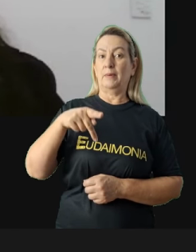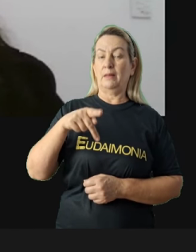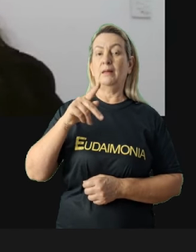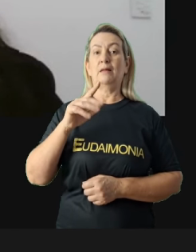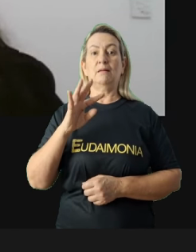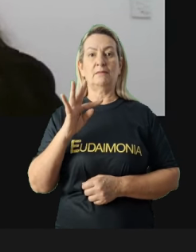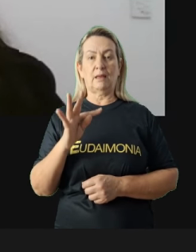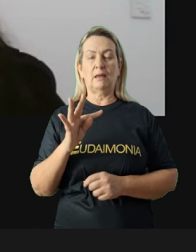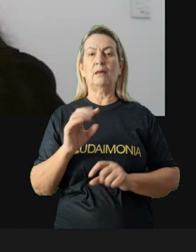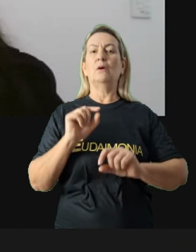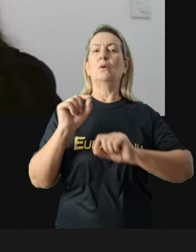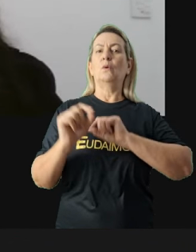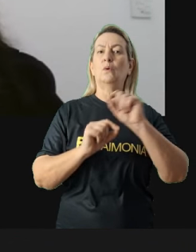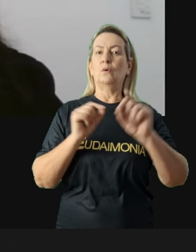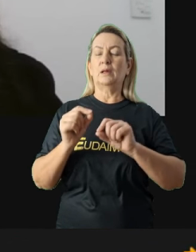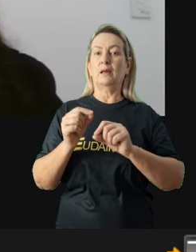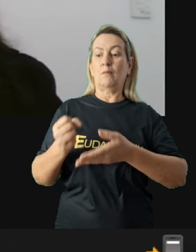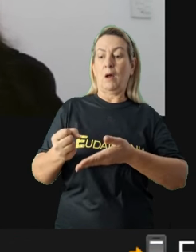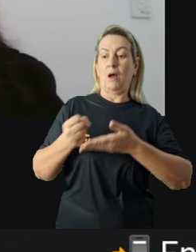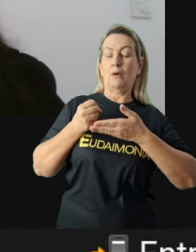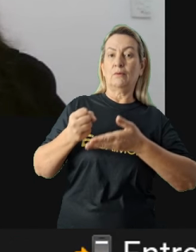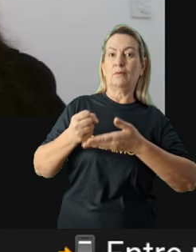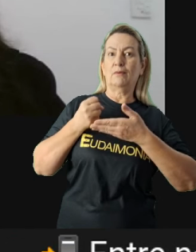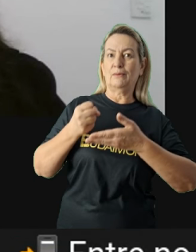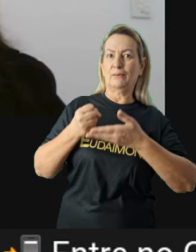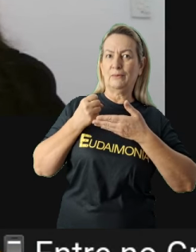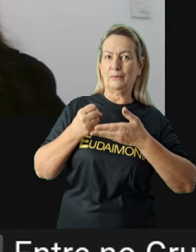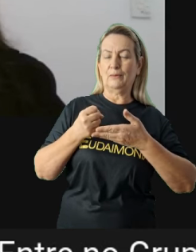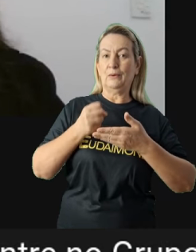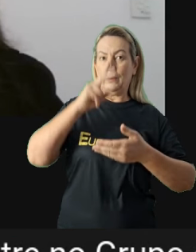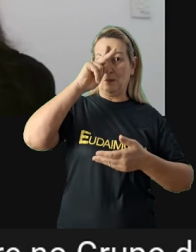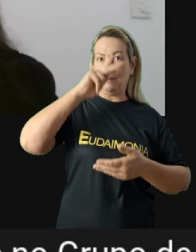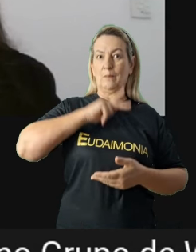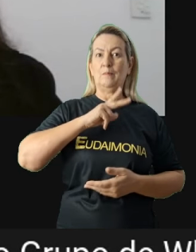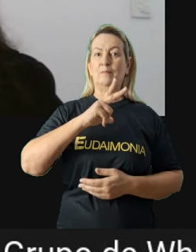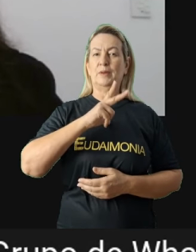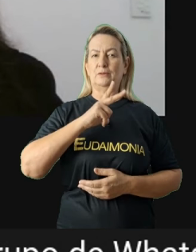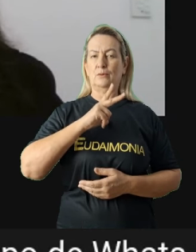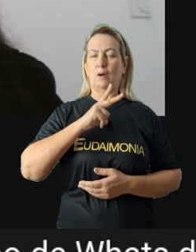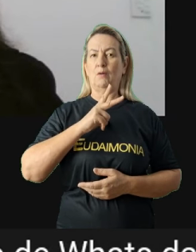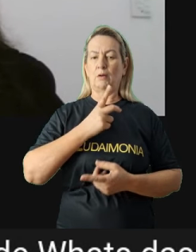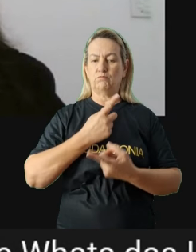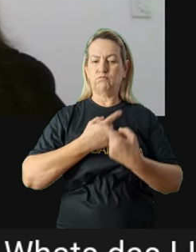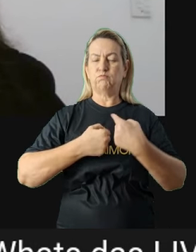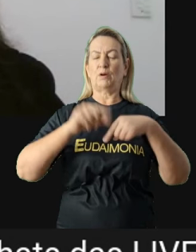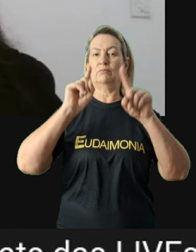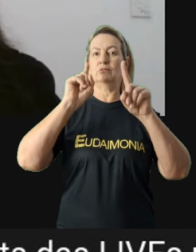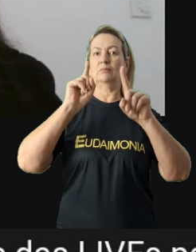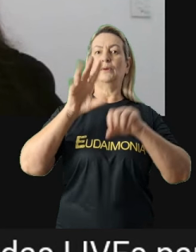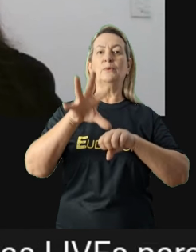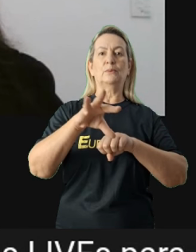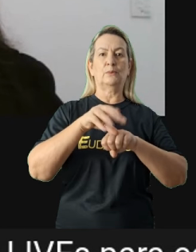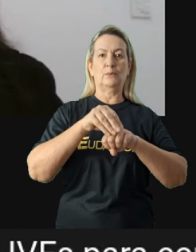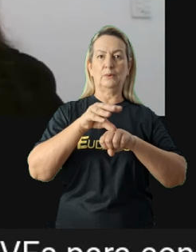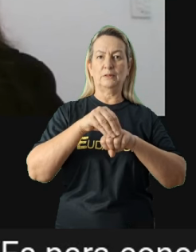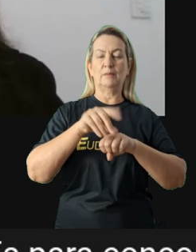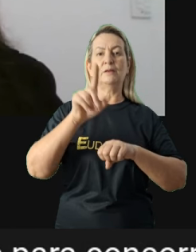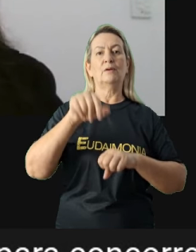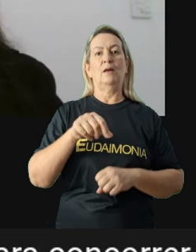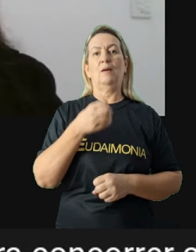o GPT como um assistente social, um assistente pessoal, desculpa, para te alavancar